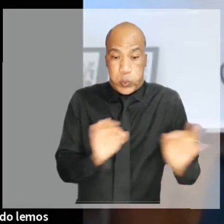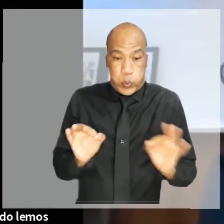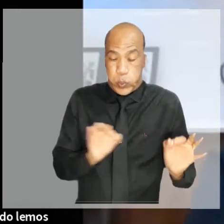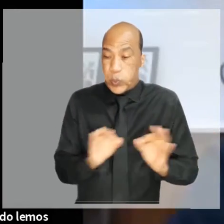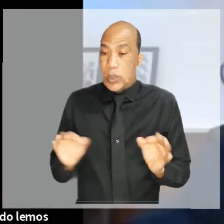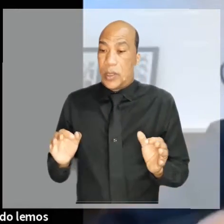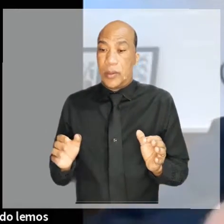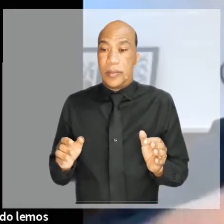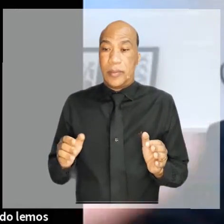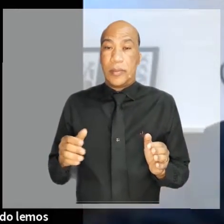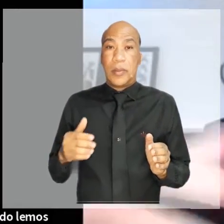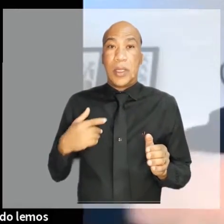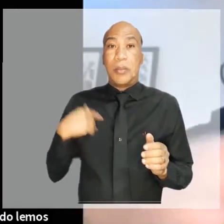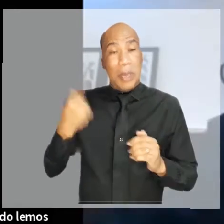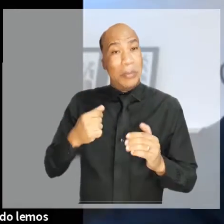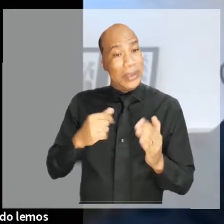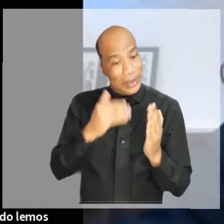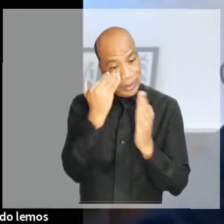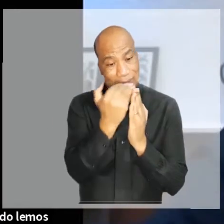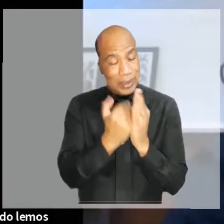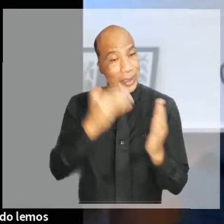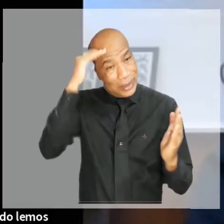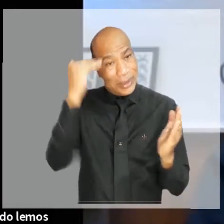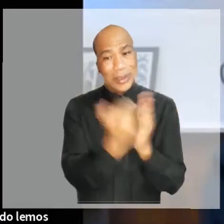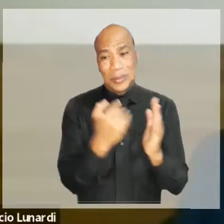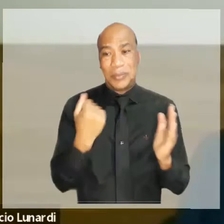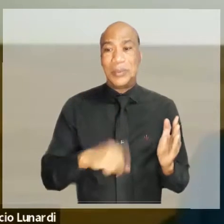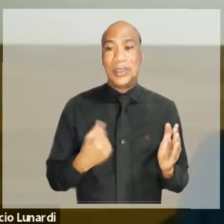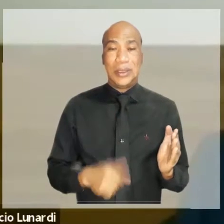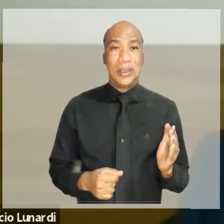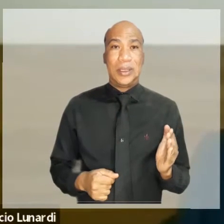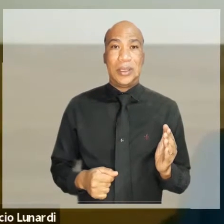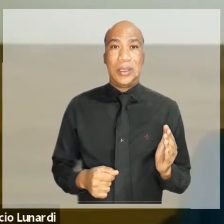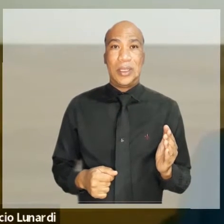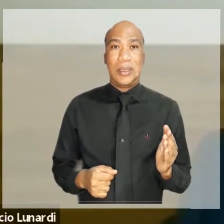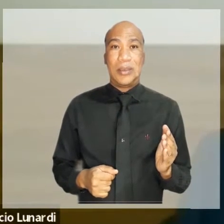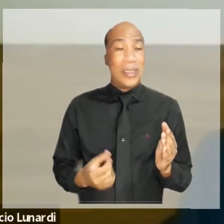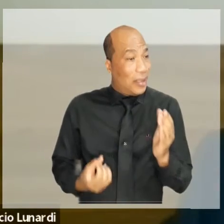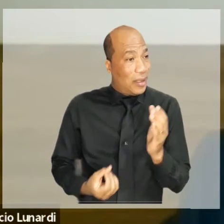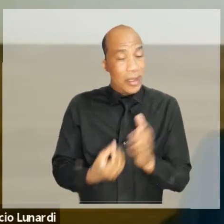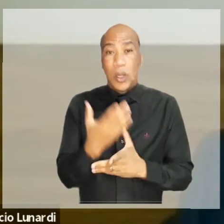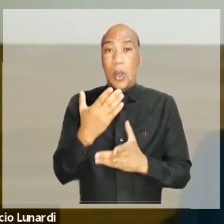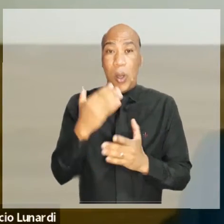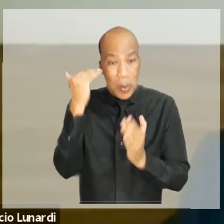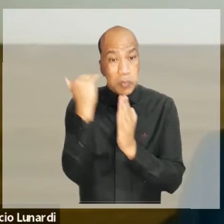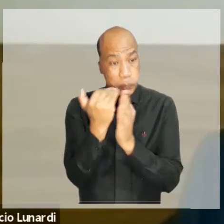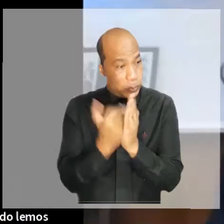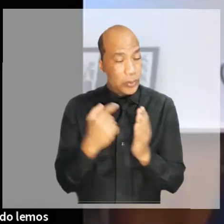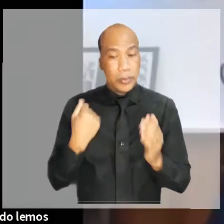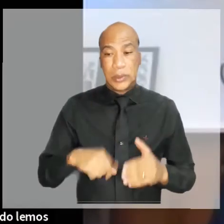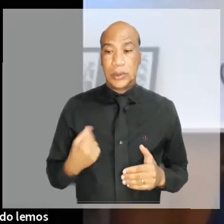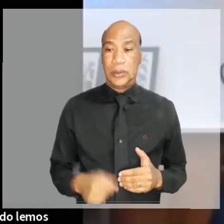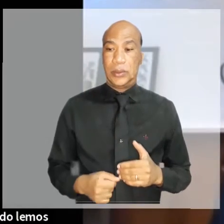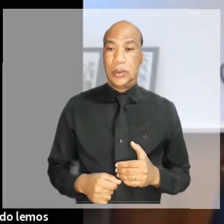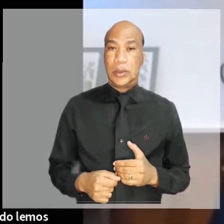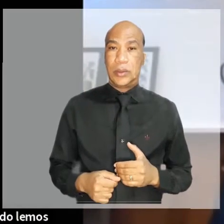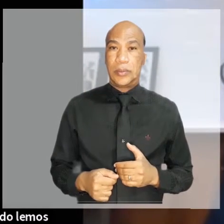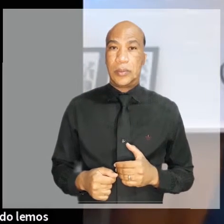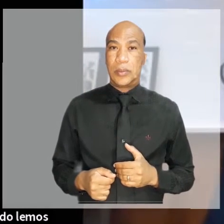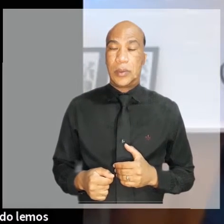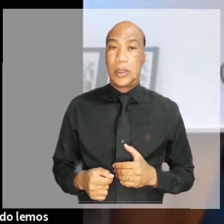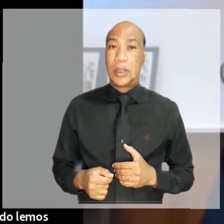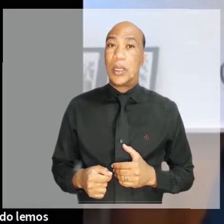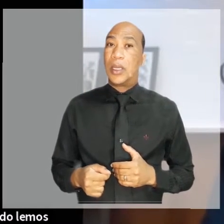nossos planos, e eu acho que nisso a gente tem grande sucesso, mas a gente tem que seguir os nossos planos, porque implementar o